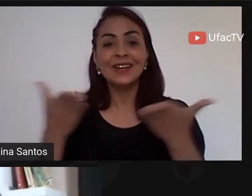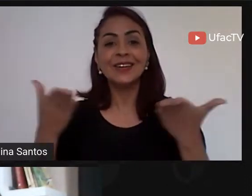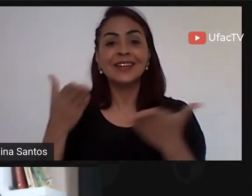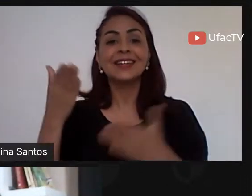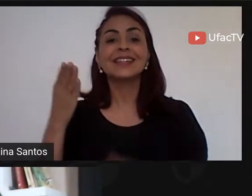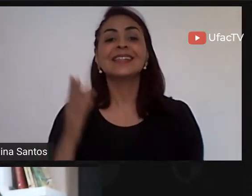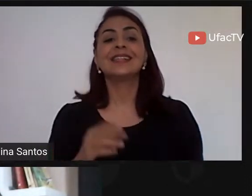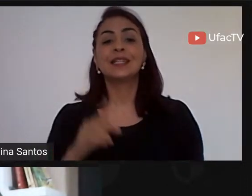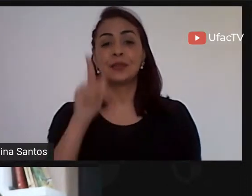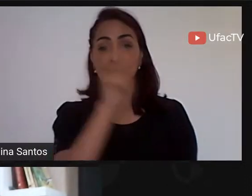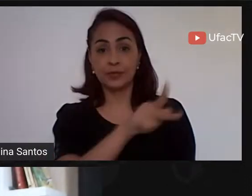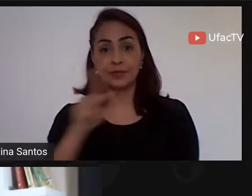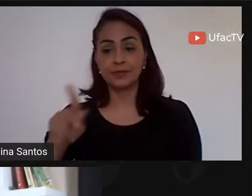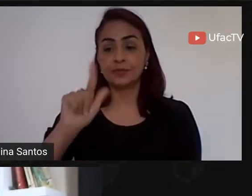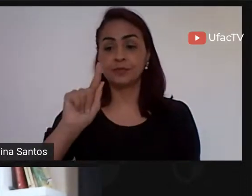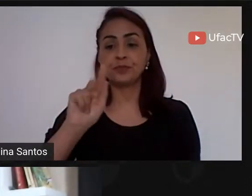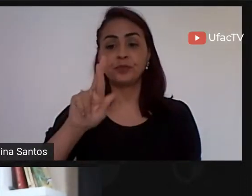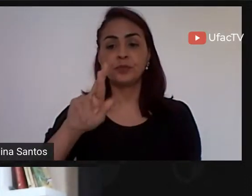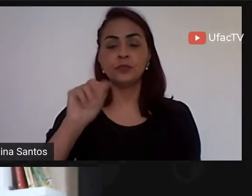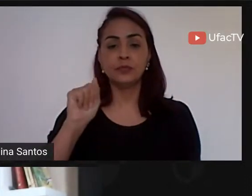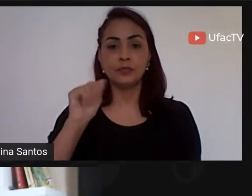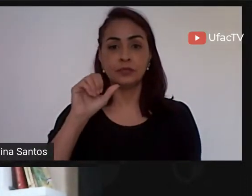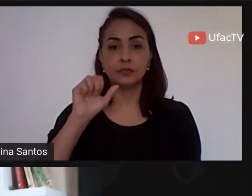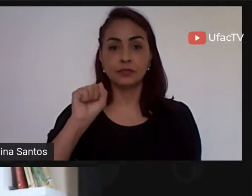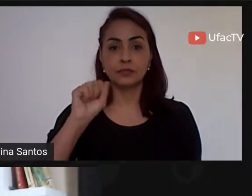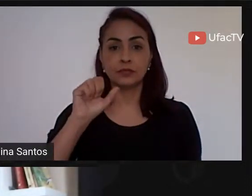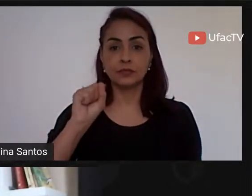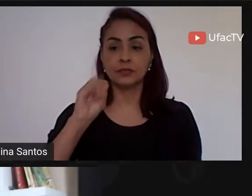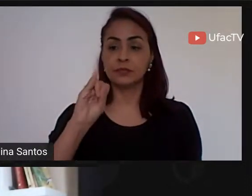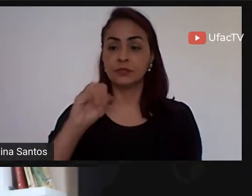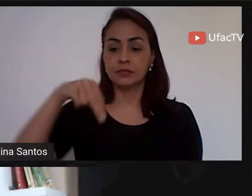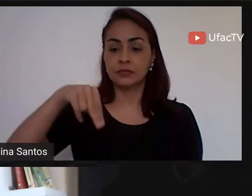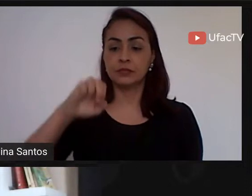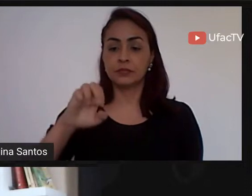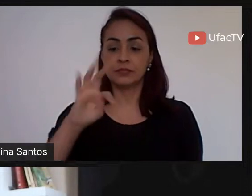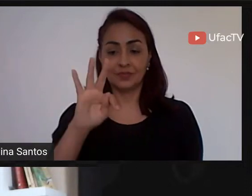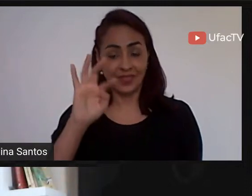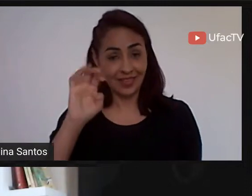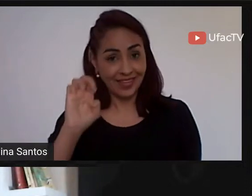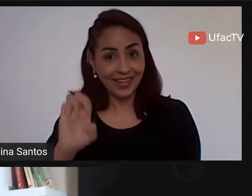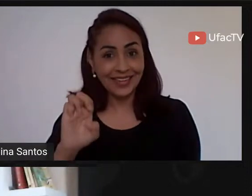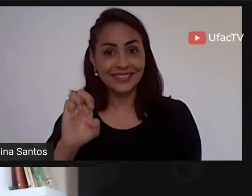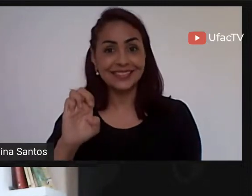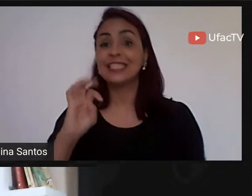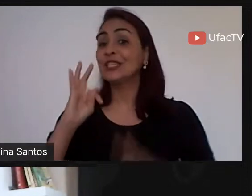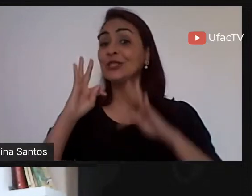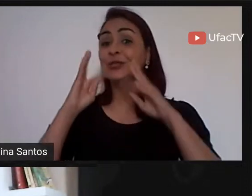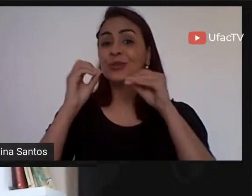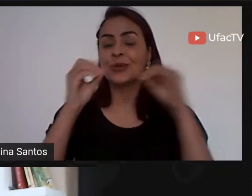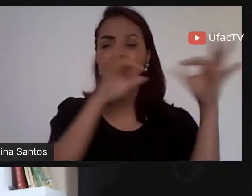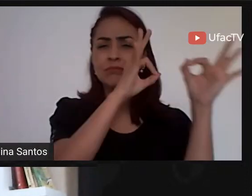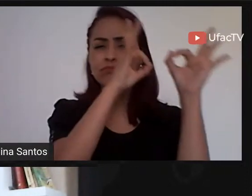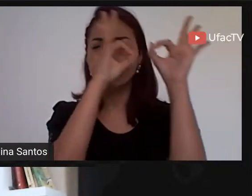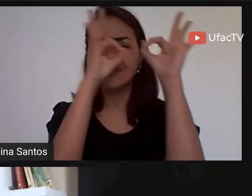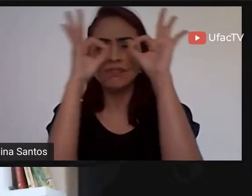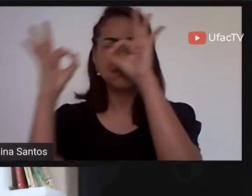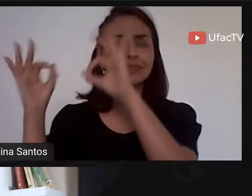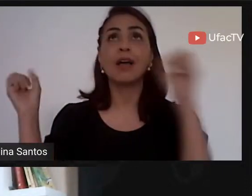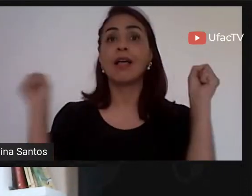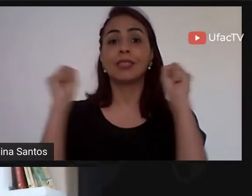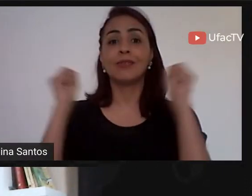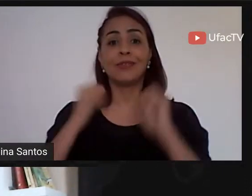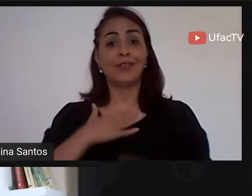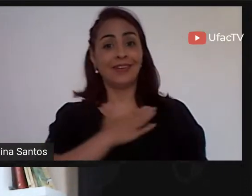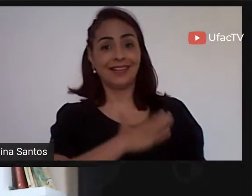Gracinete, todo mundo está muito satisfeito com vocês três, né? Estão aqui brilhando. Então, obrigado